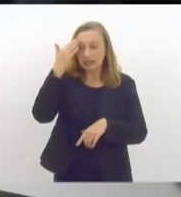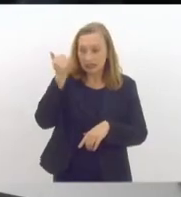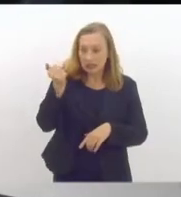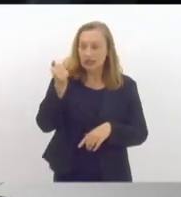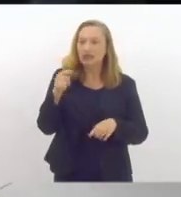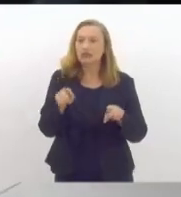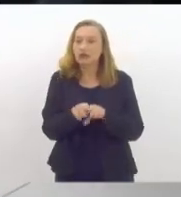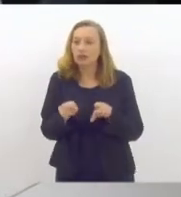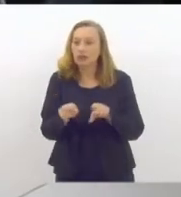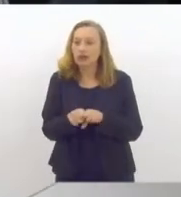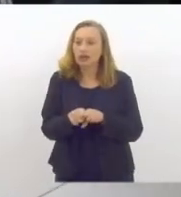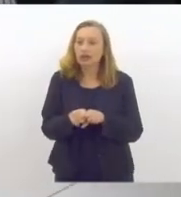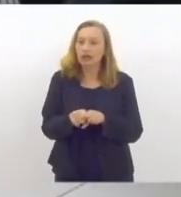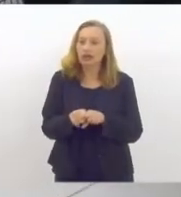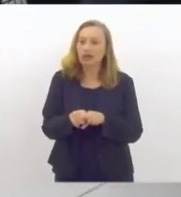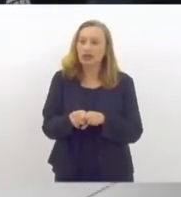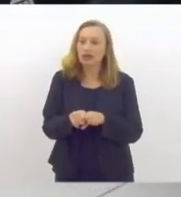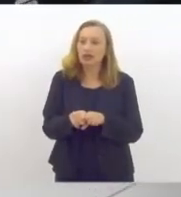quanto também,